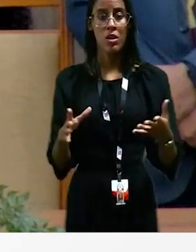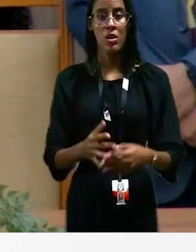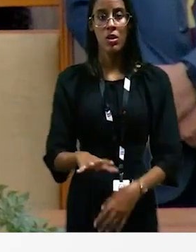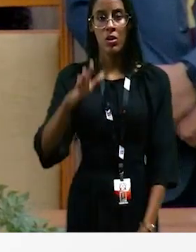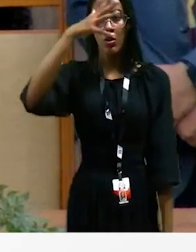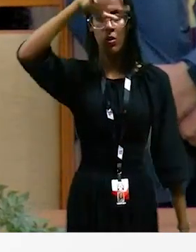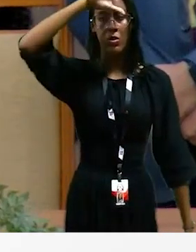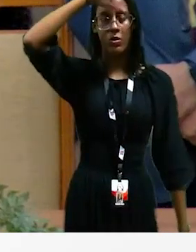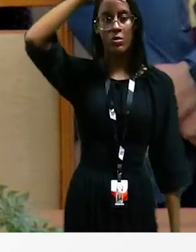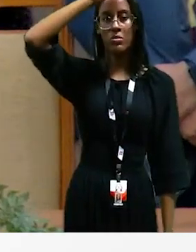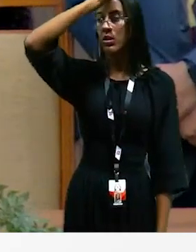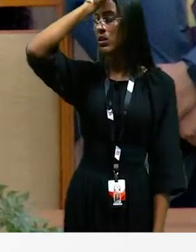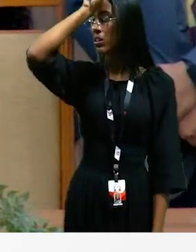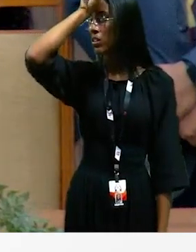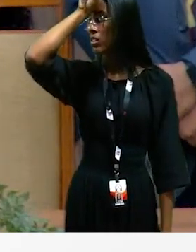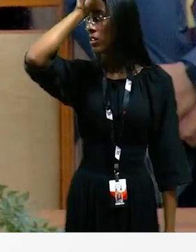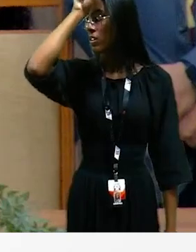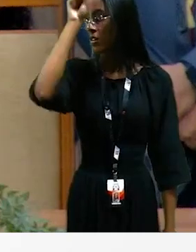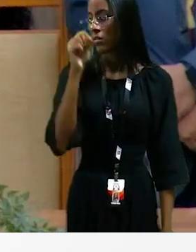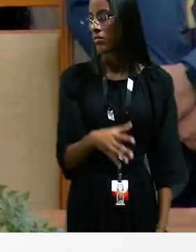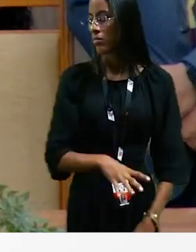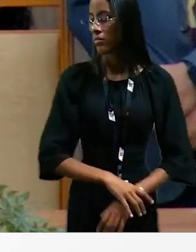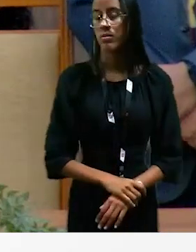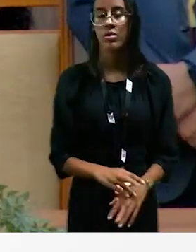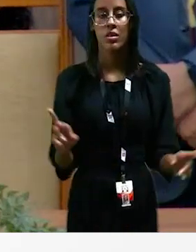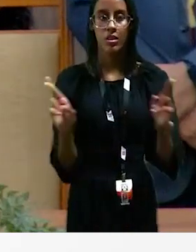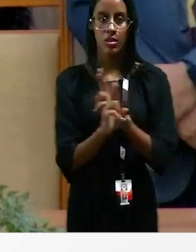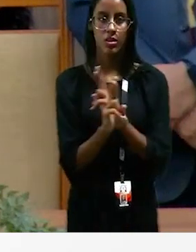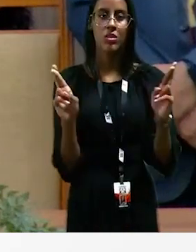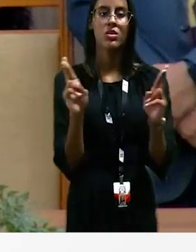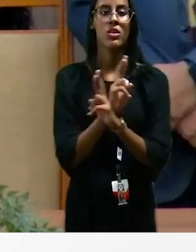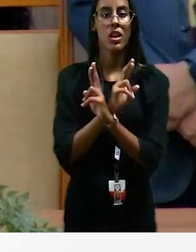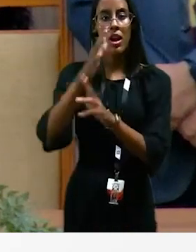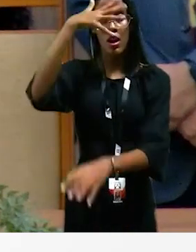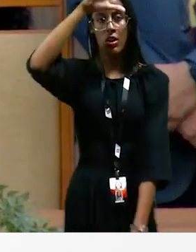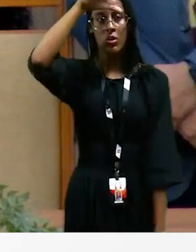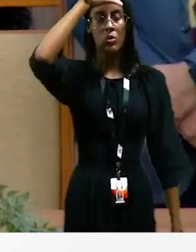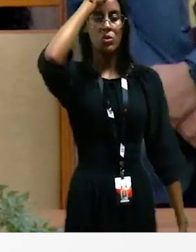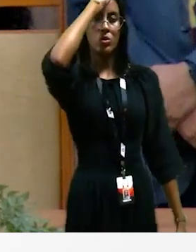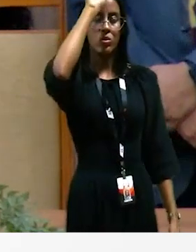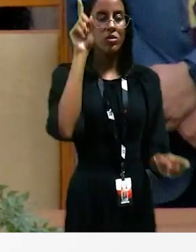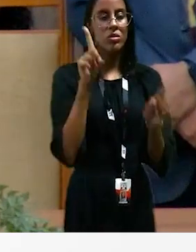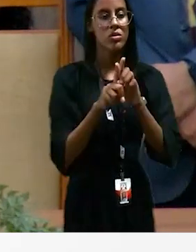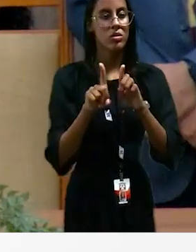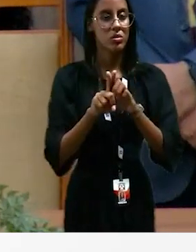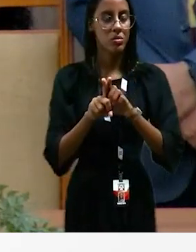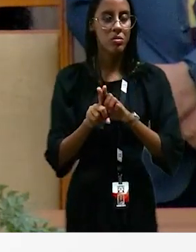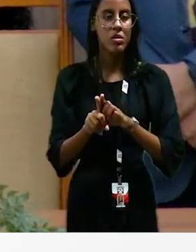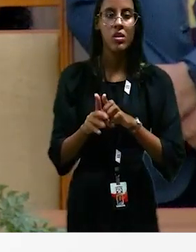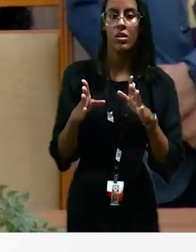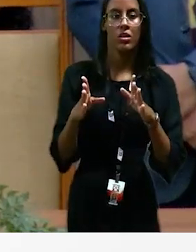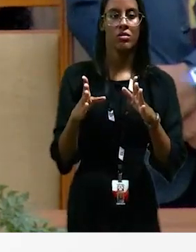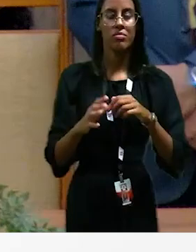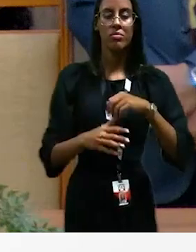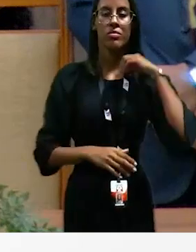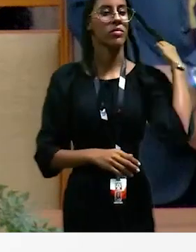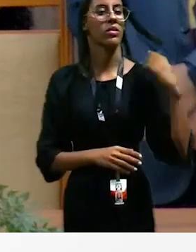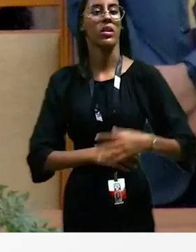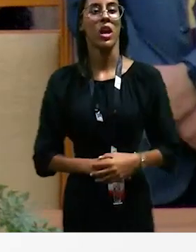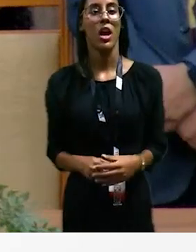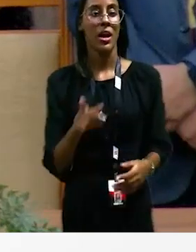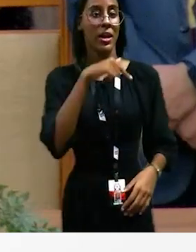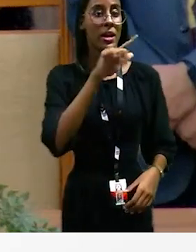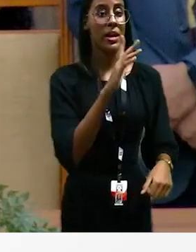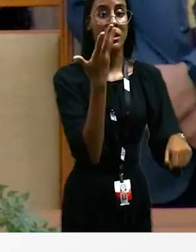ligadas às outras crenças eles têm o direito de exercerem a crença e a fé que eles querem